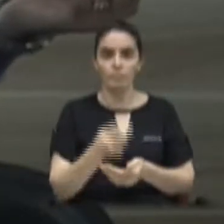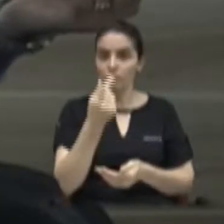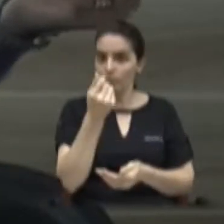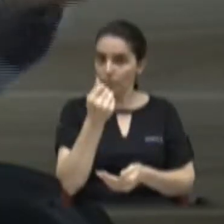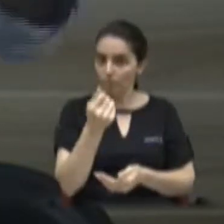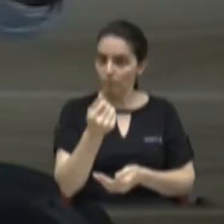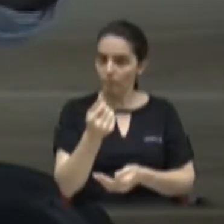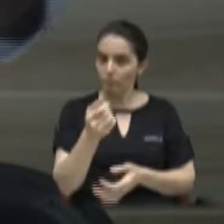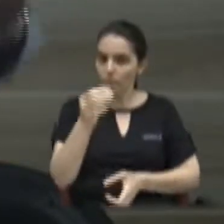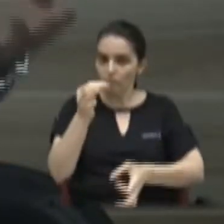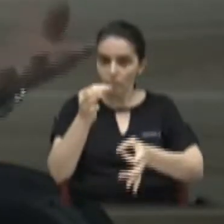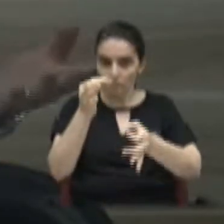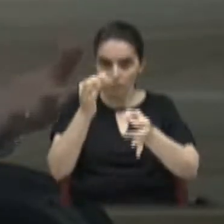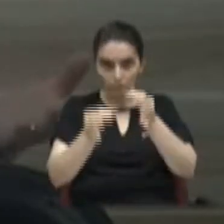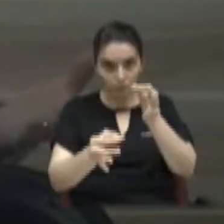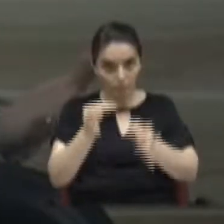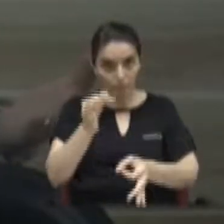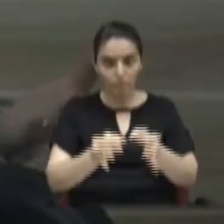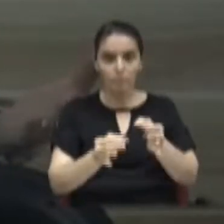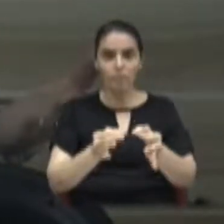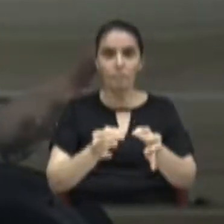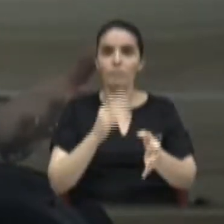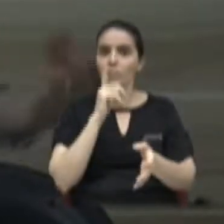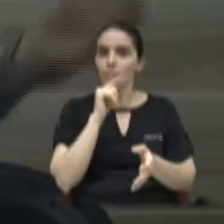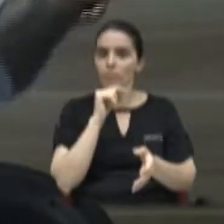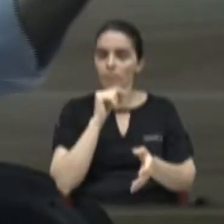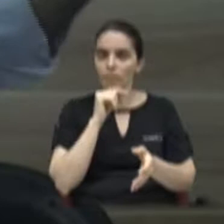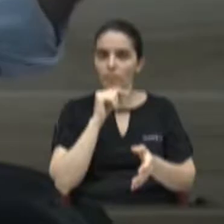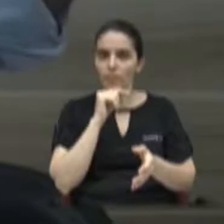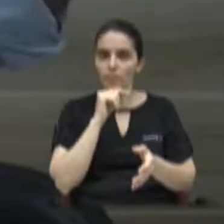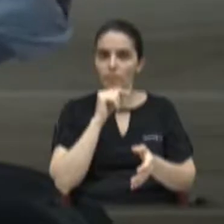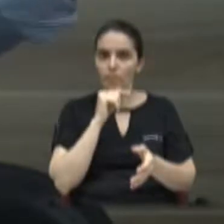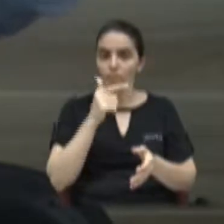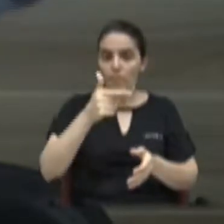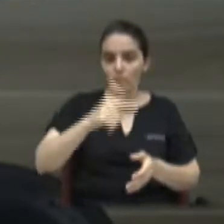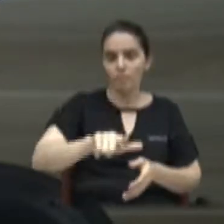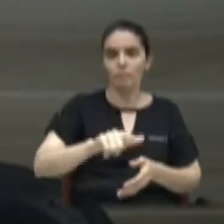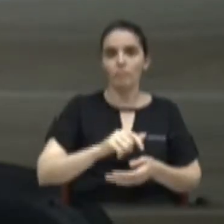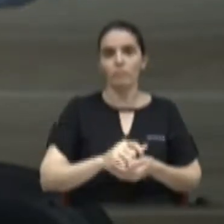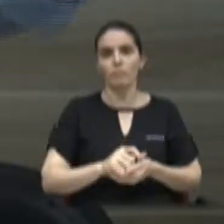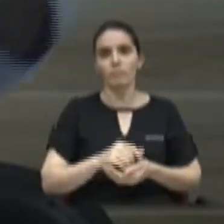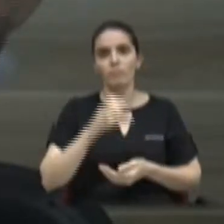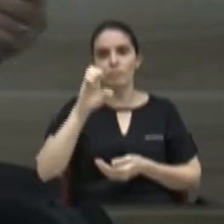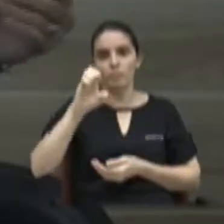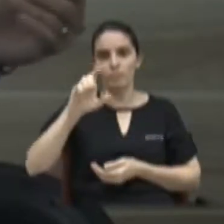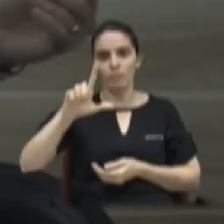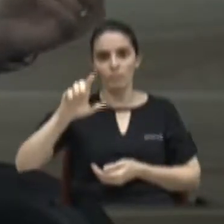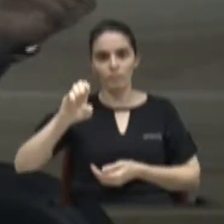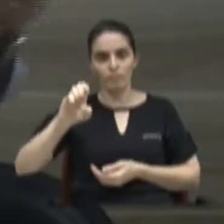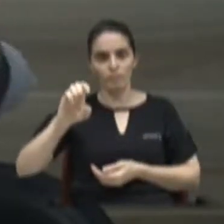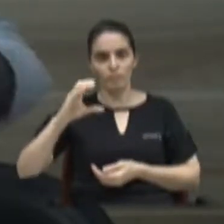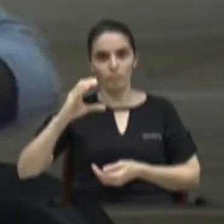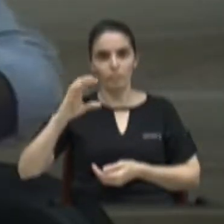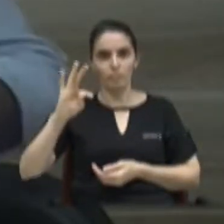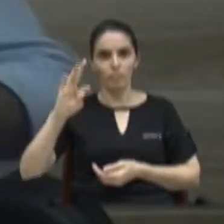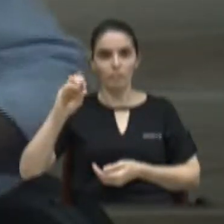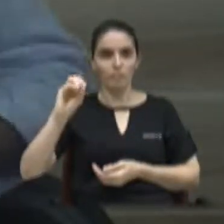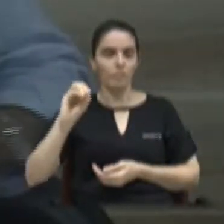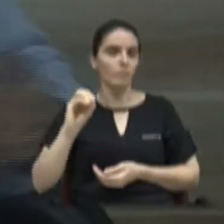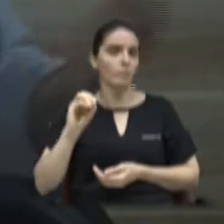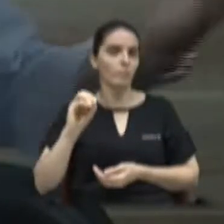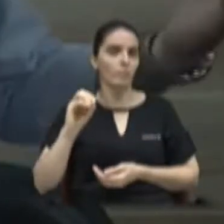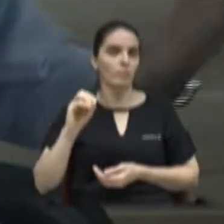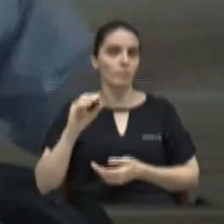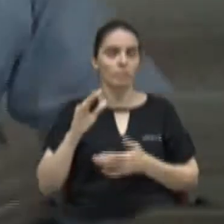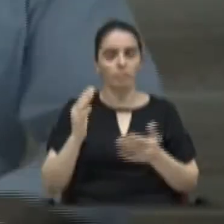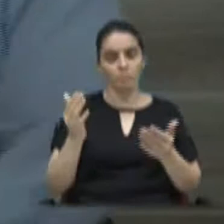na hora de religar. Poxa, como é que é Electro 3 a 10, a outra 122, enfim, não